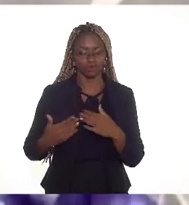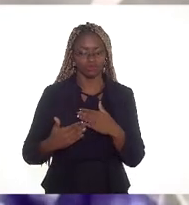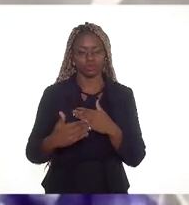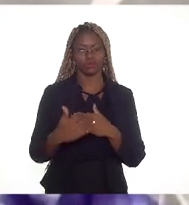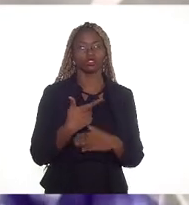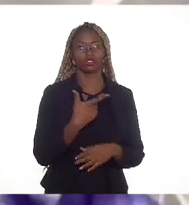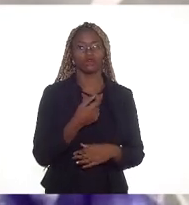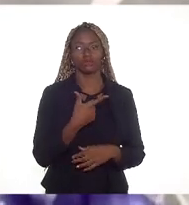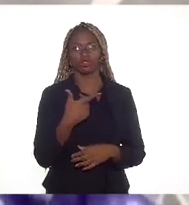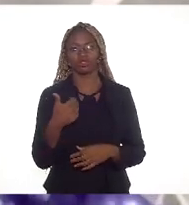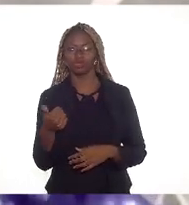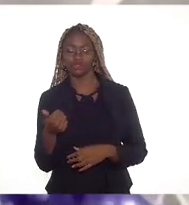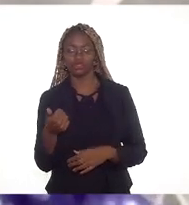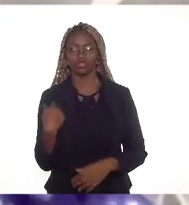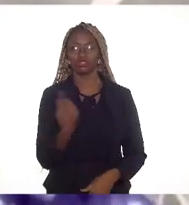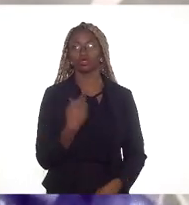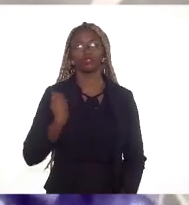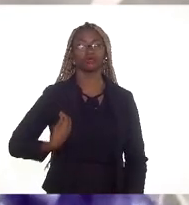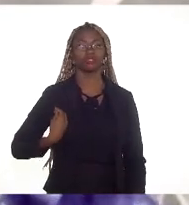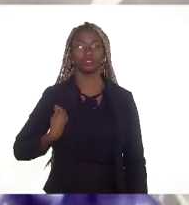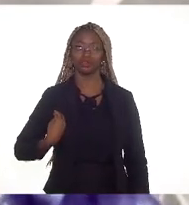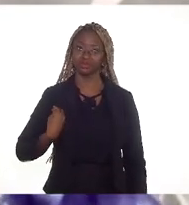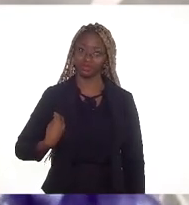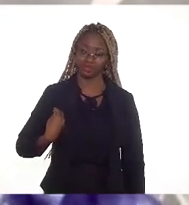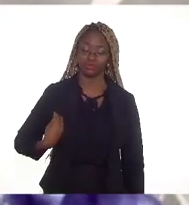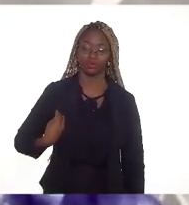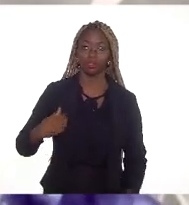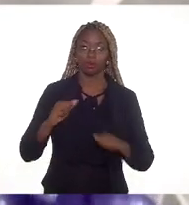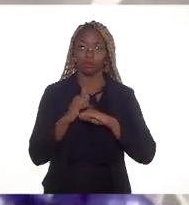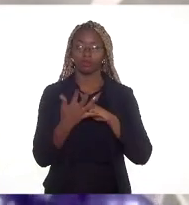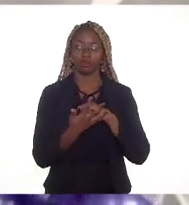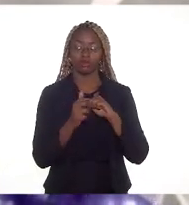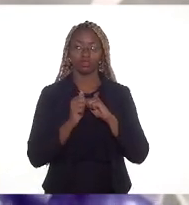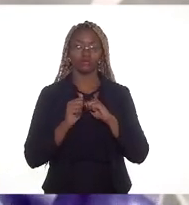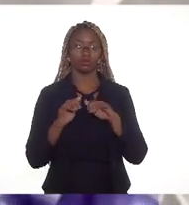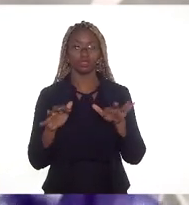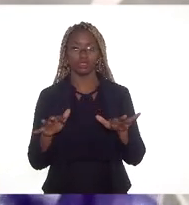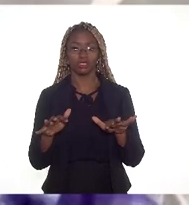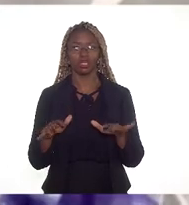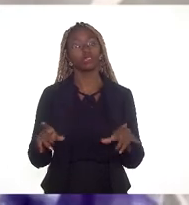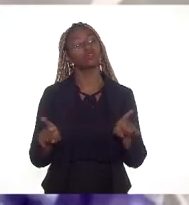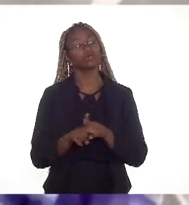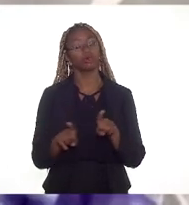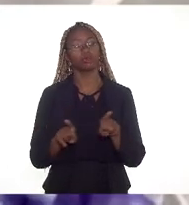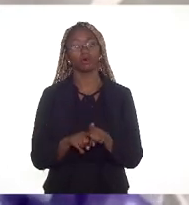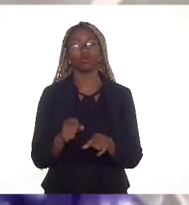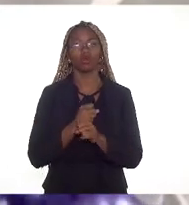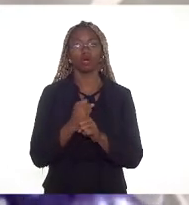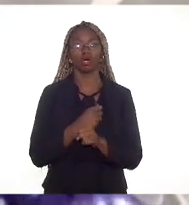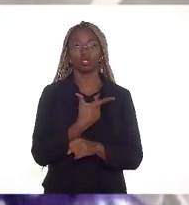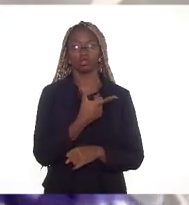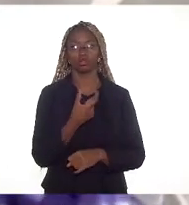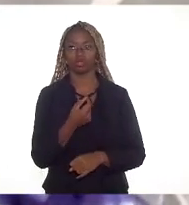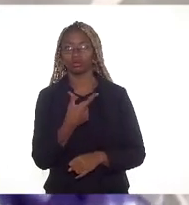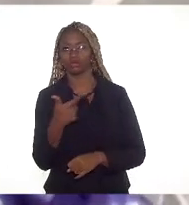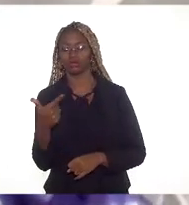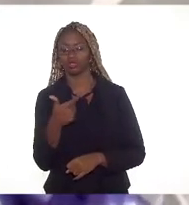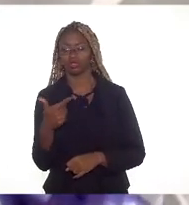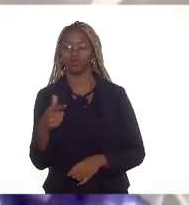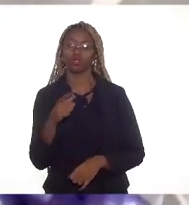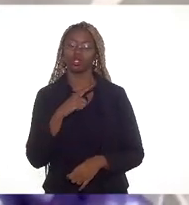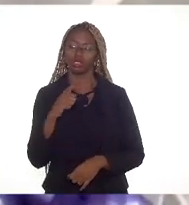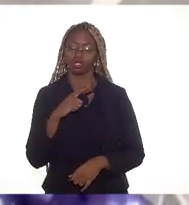com pandemia e o ano de 2022 terá, sem dúvida nenhuma, o reflexo do